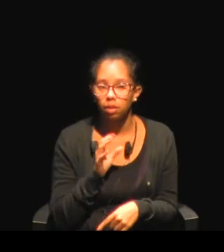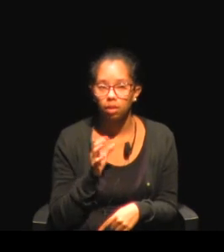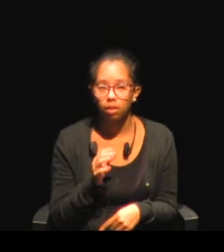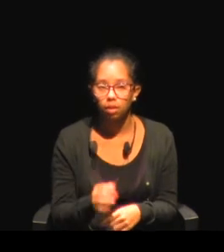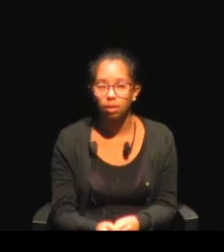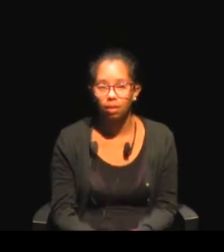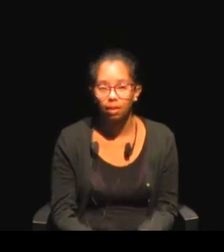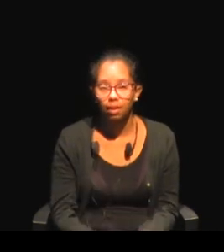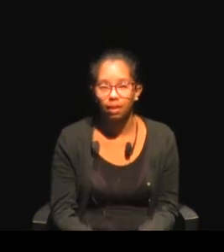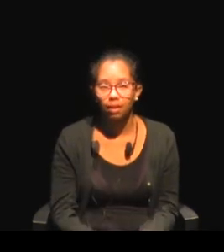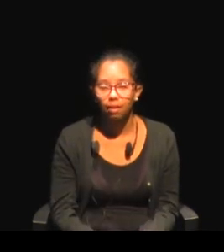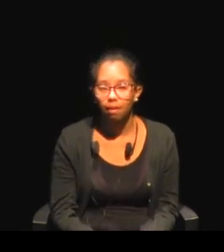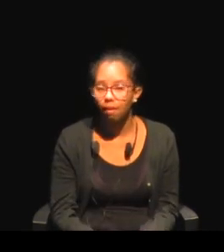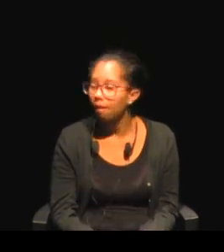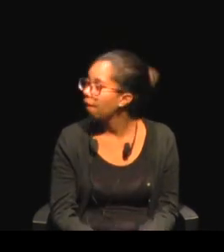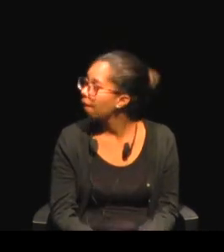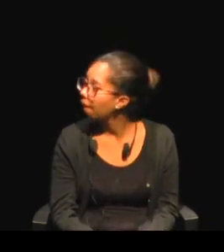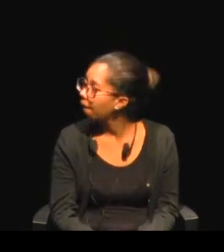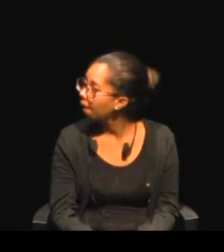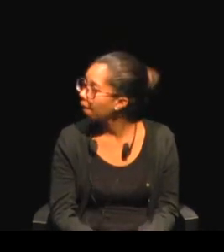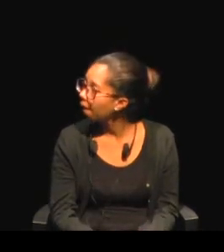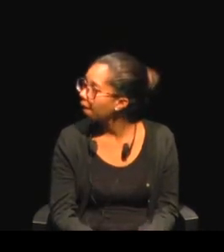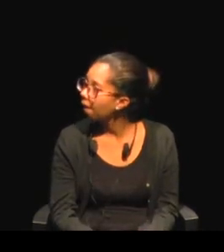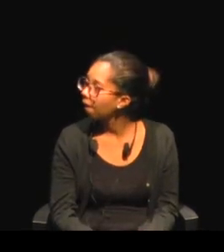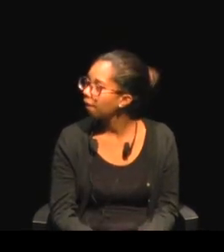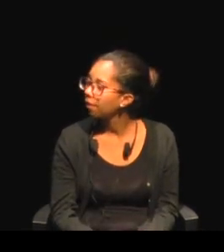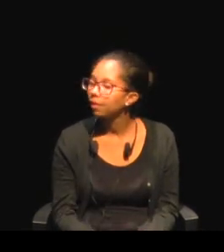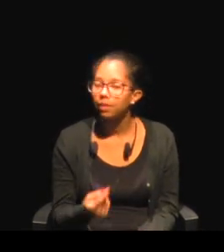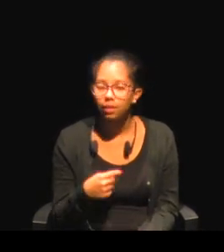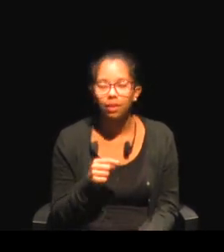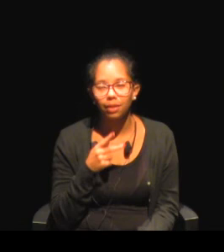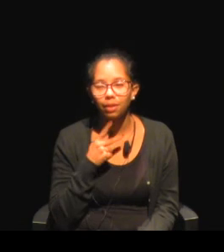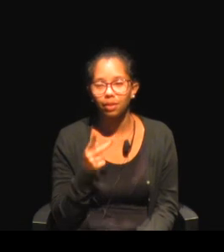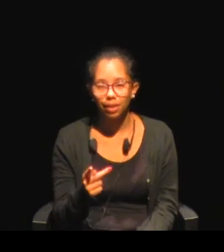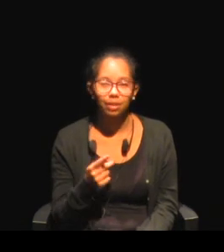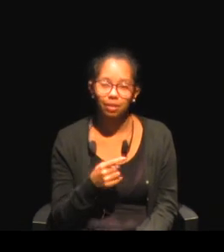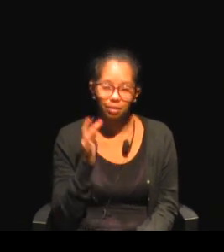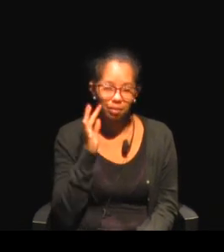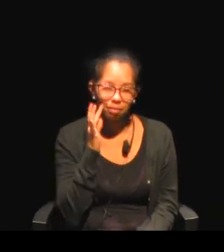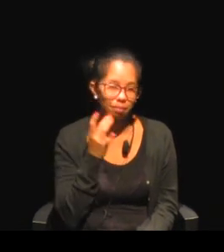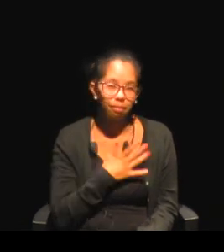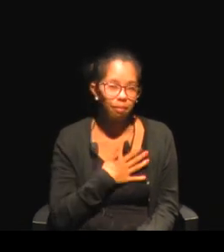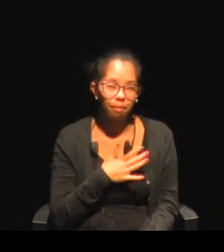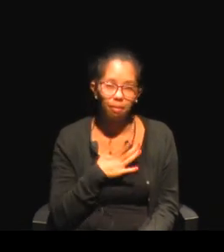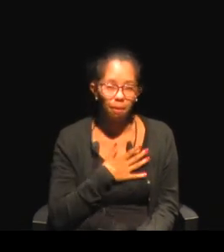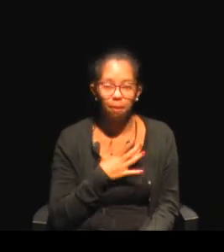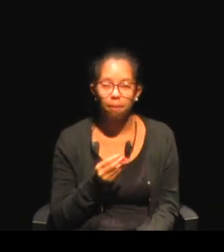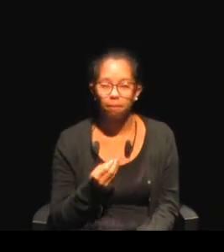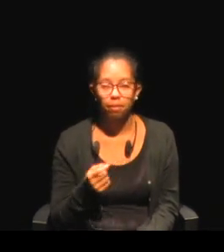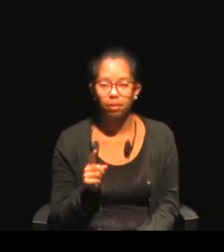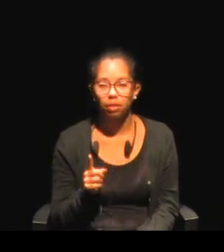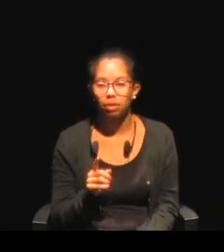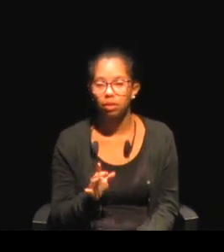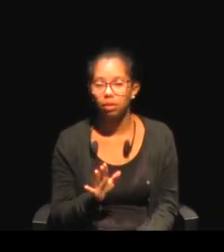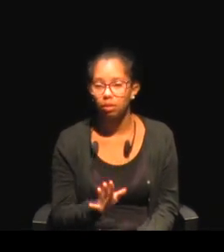essa é uma praça, o museu está aqui atrás dessa placa, esse é um baixo relevo em concreto. A gente usou aqui um concreto, vai usar, né,